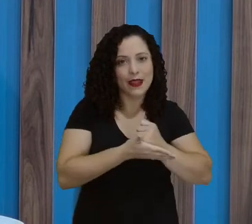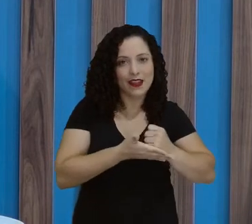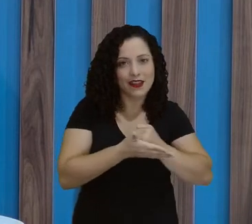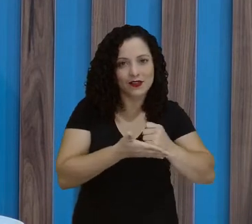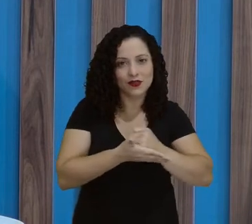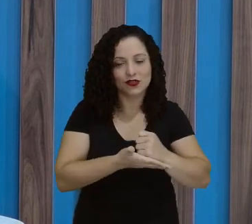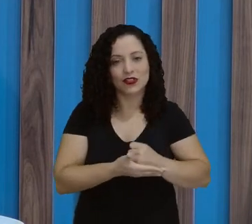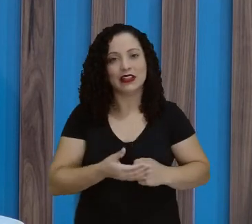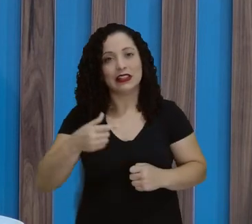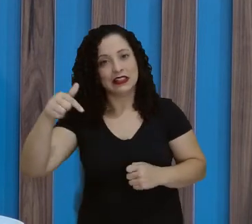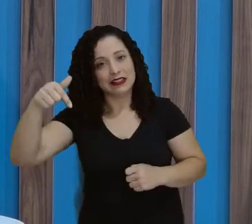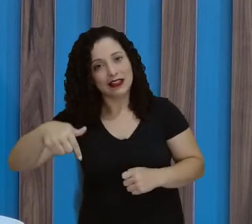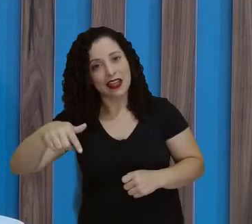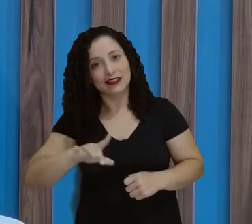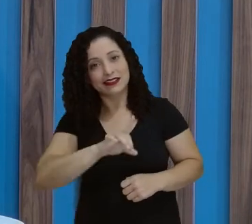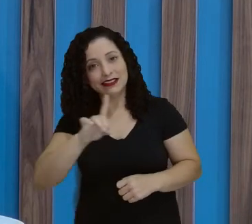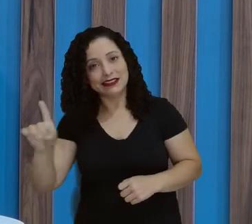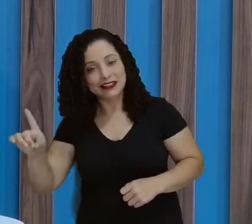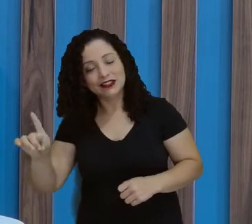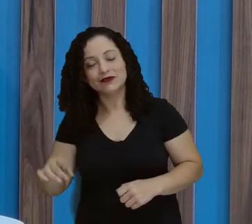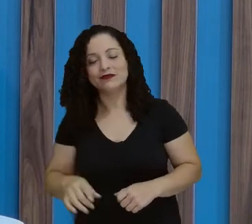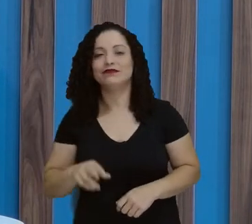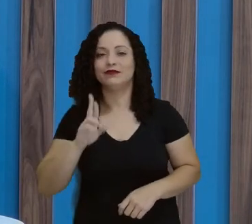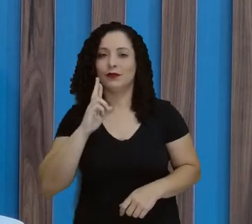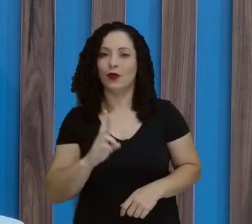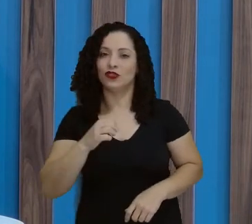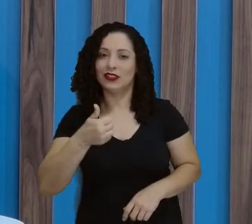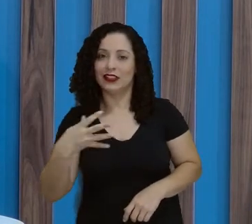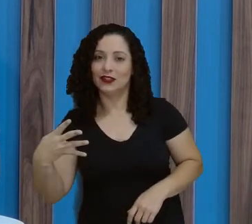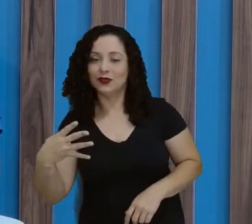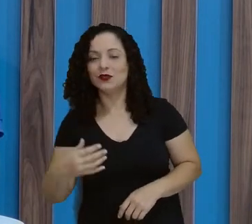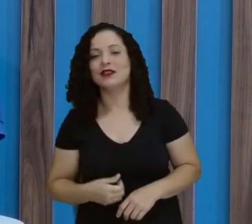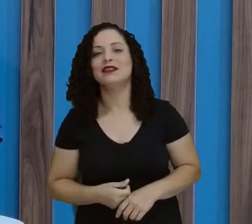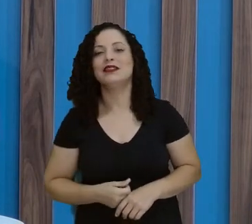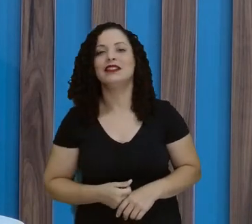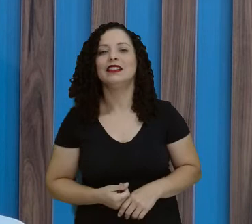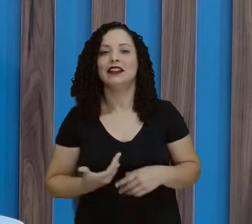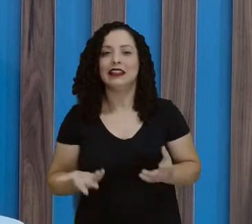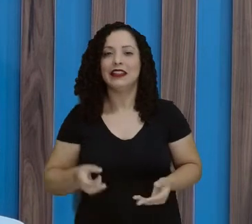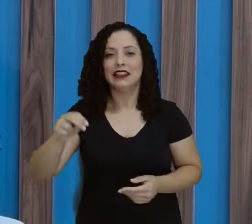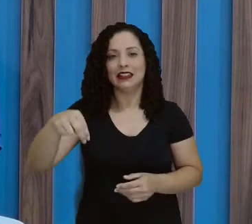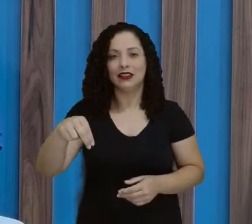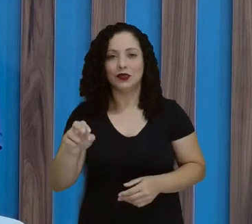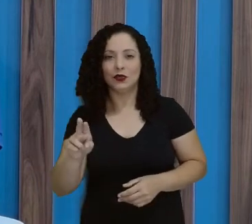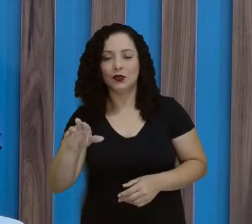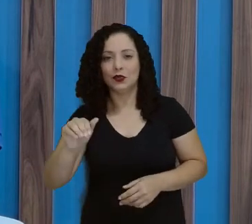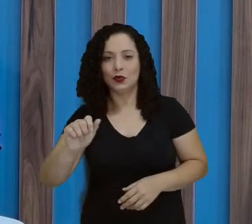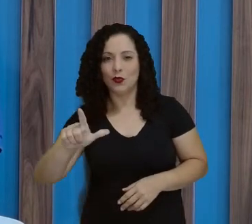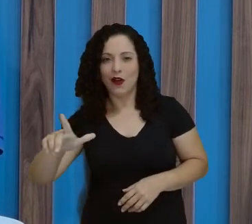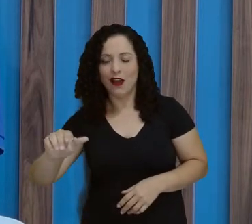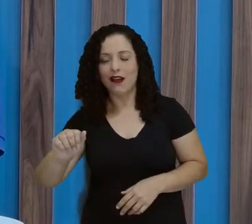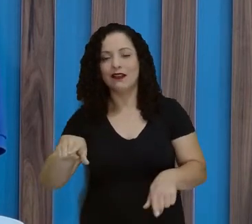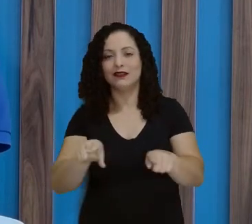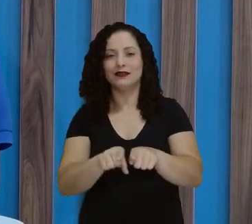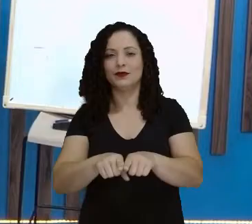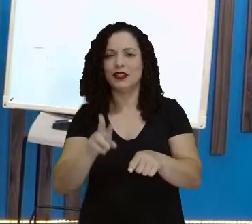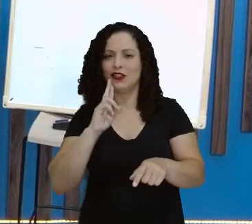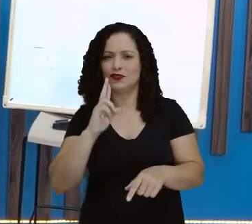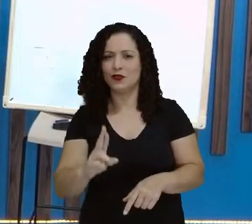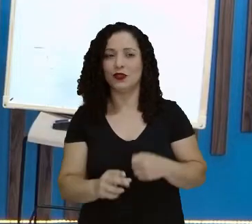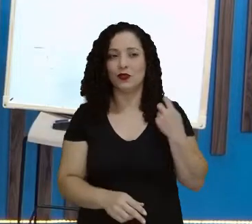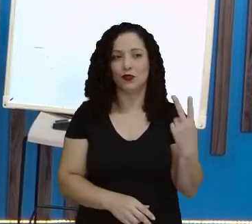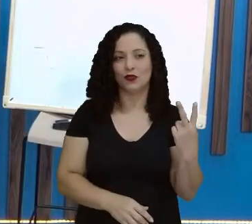dá 14. Isso. E a Nuala fez 2 vezes de 7. Isso mesmo, né? Porque a ordem aí